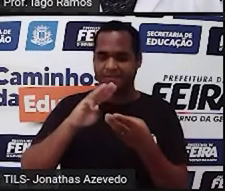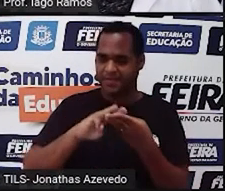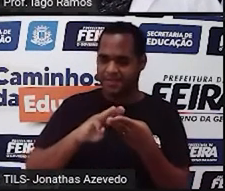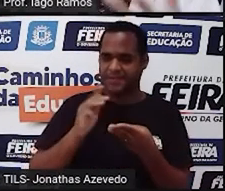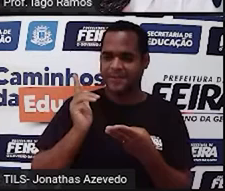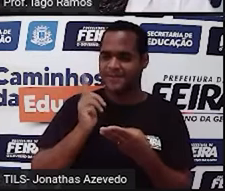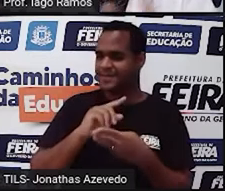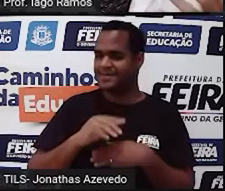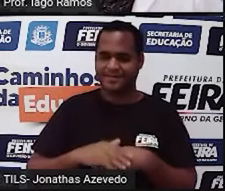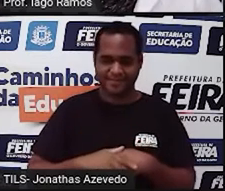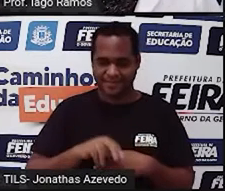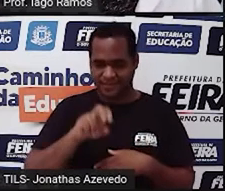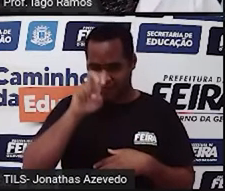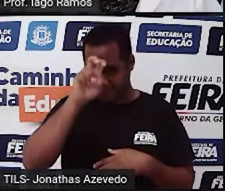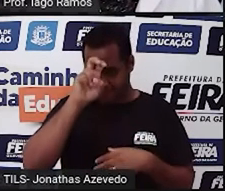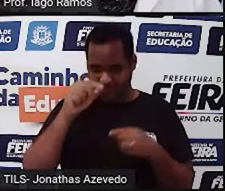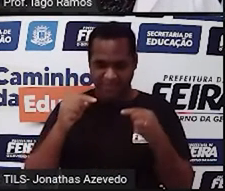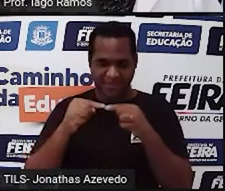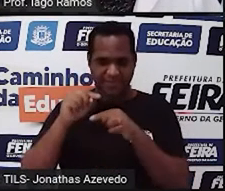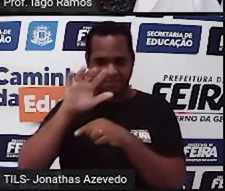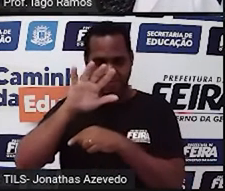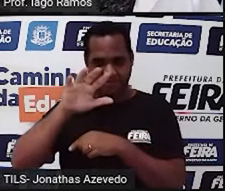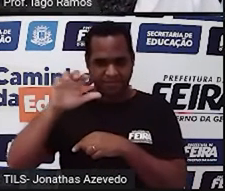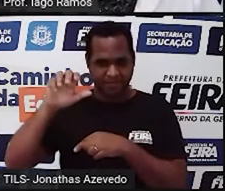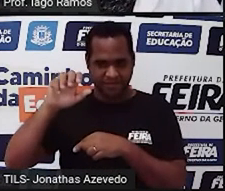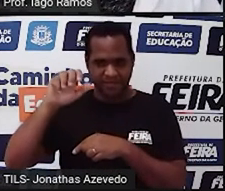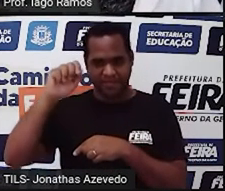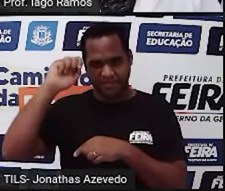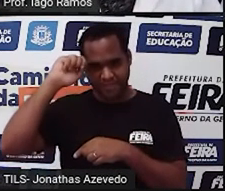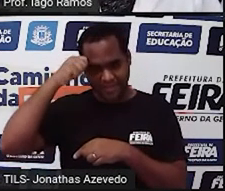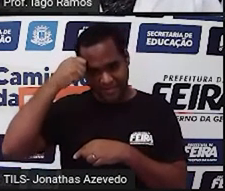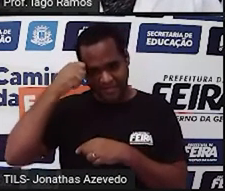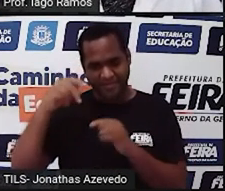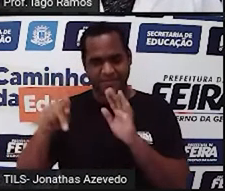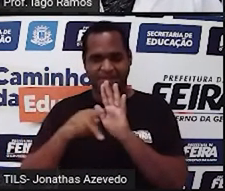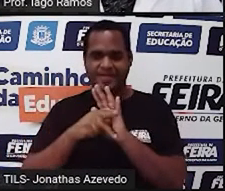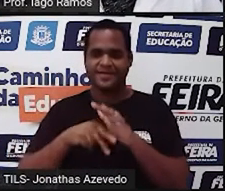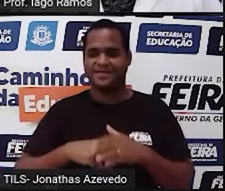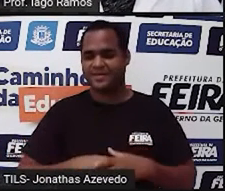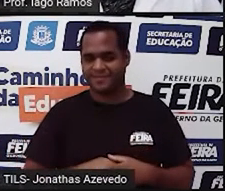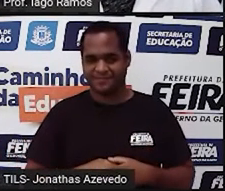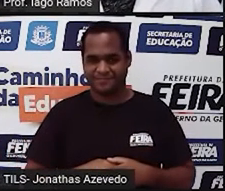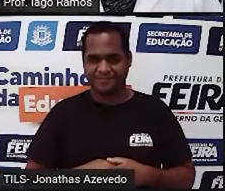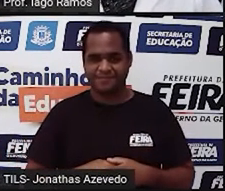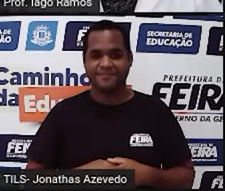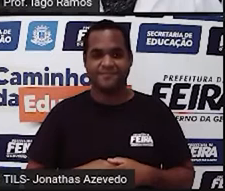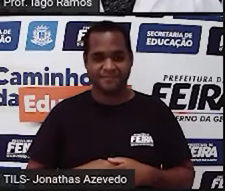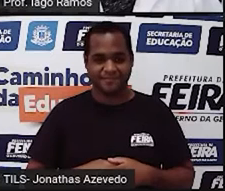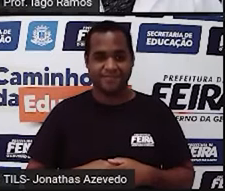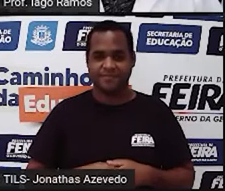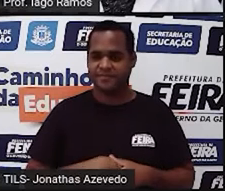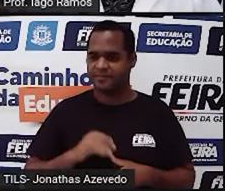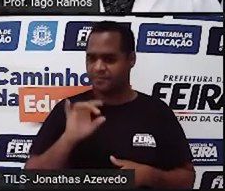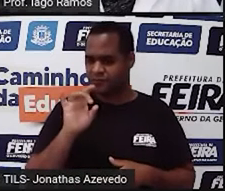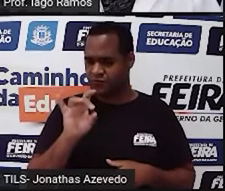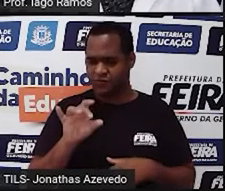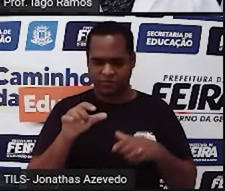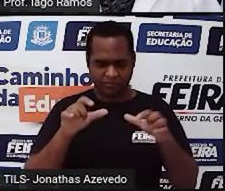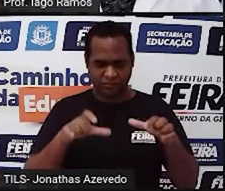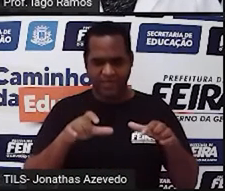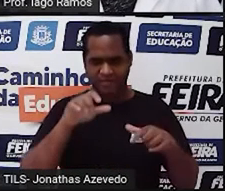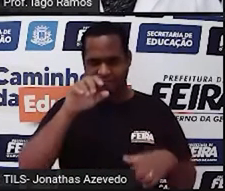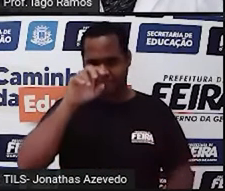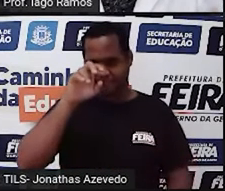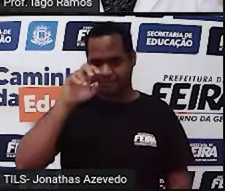Egito que é um país do continente africano mas não só no Egito né